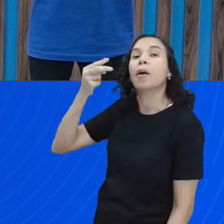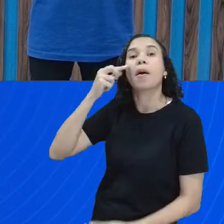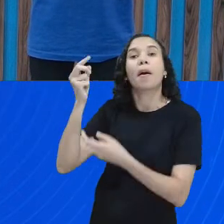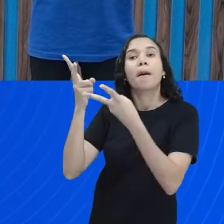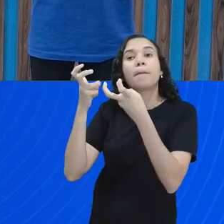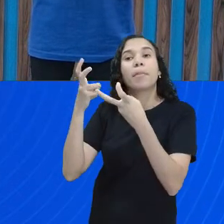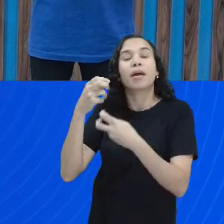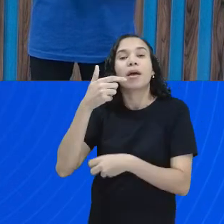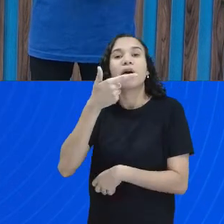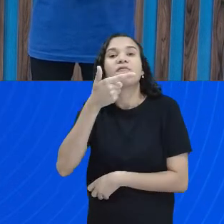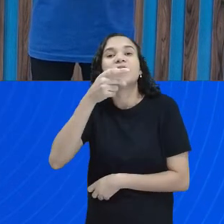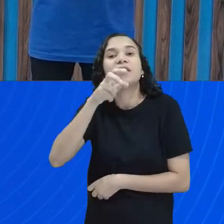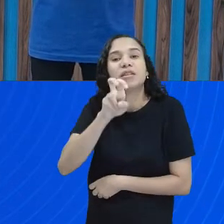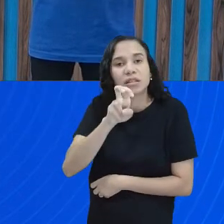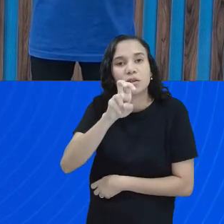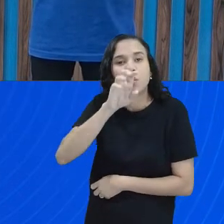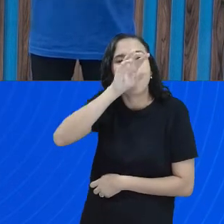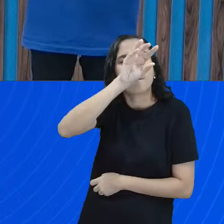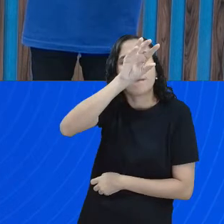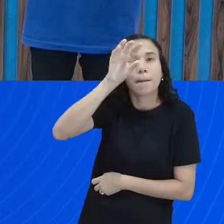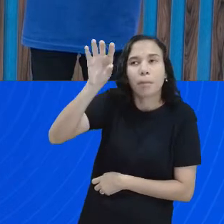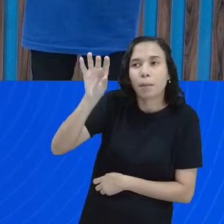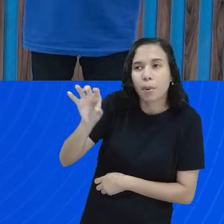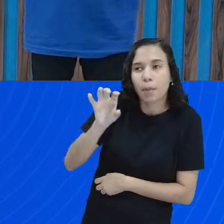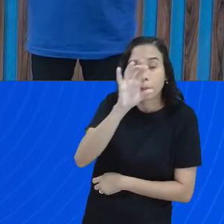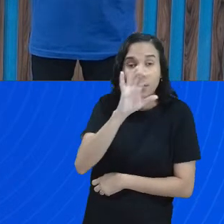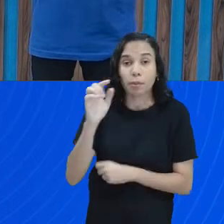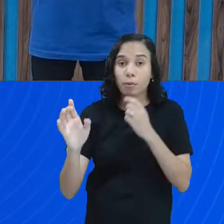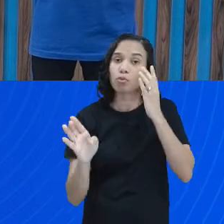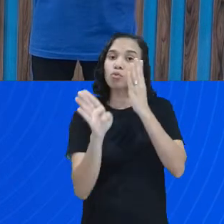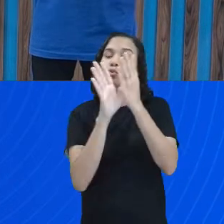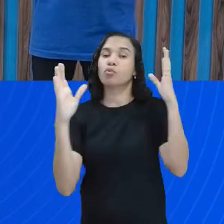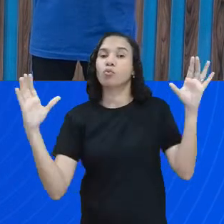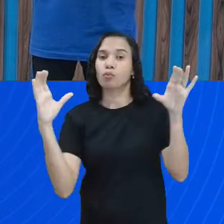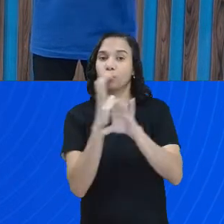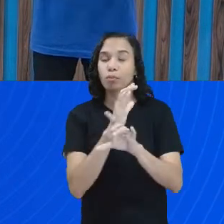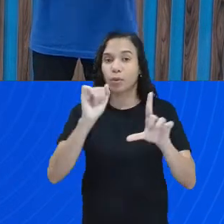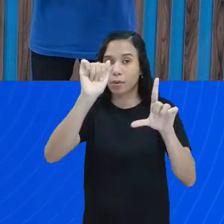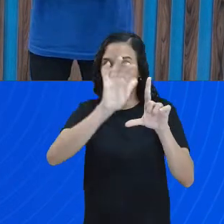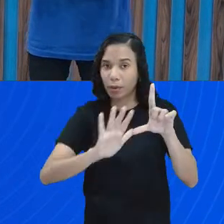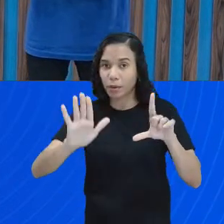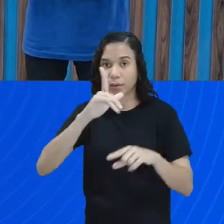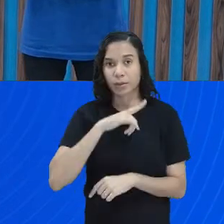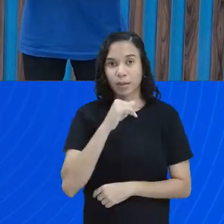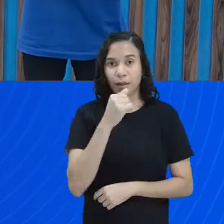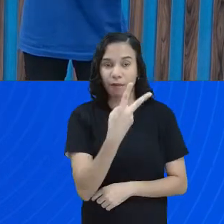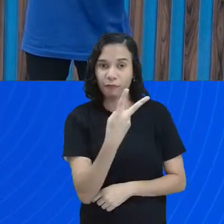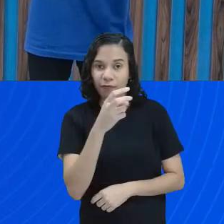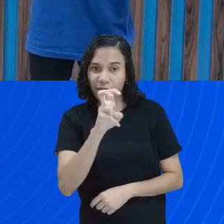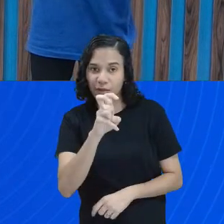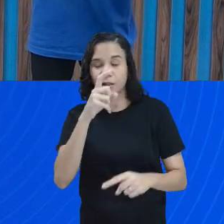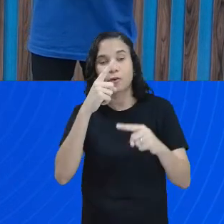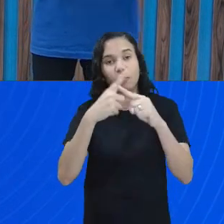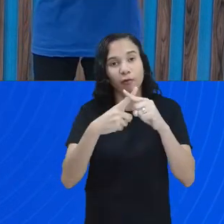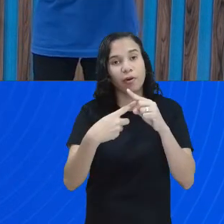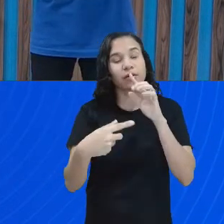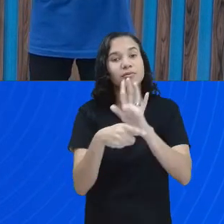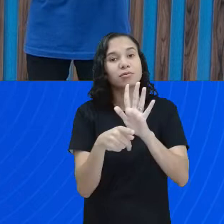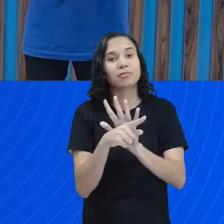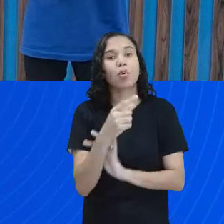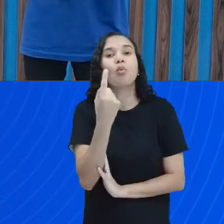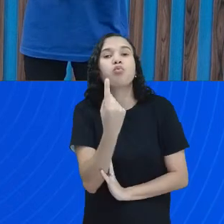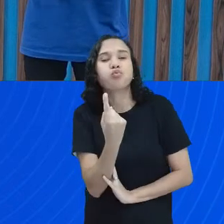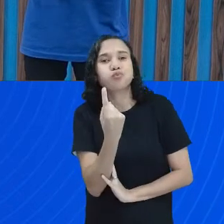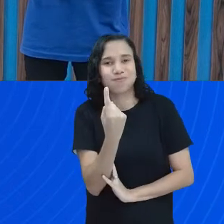tem 25 quadradinhos. Então, para eu descobrir a área completa, eu pego 25 e multiplico por esse